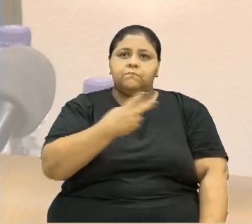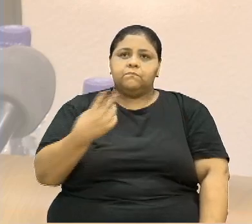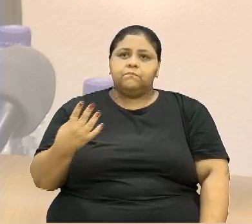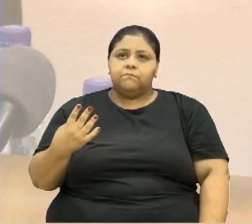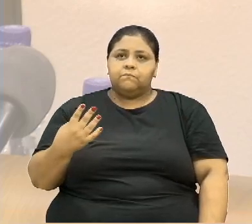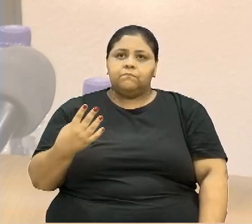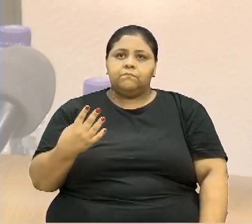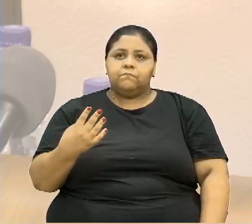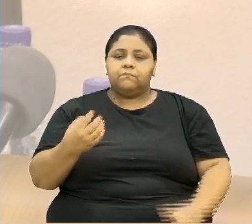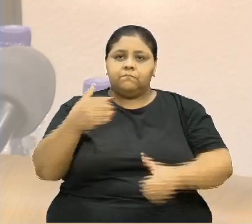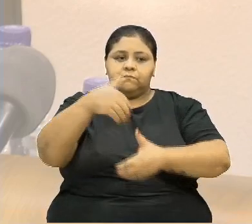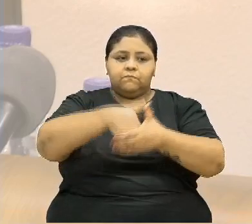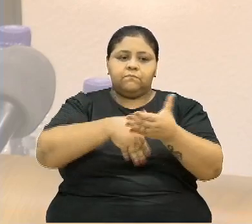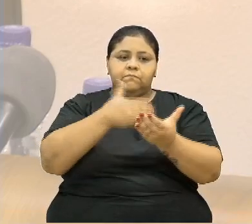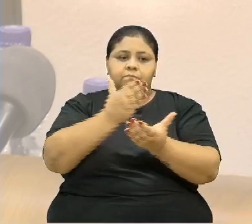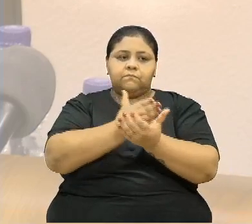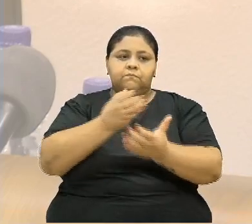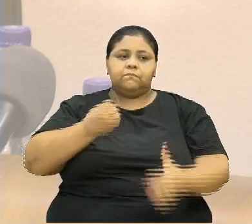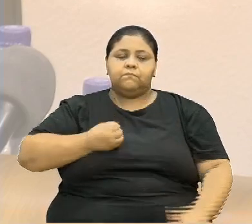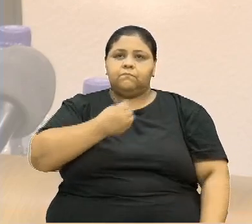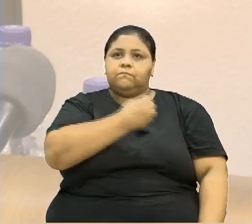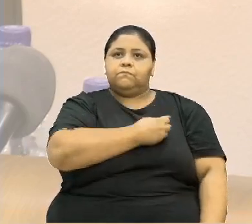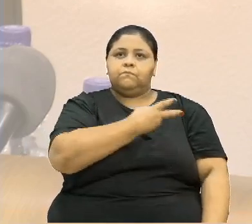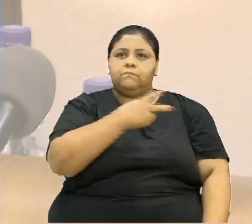227/2024, contido no processo número